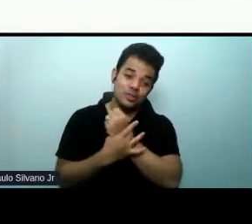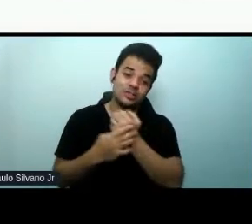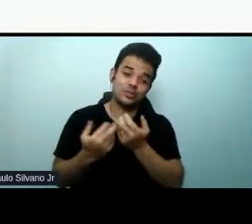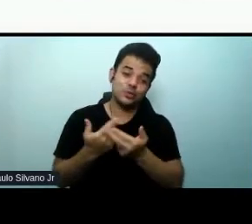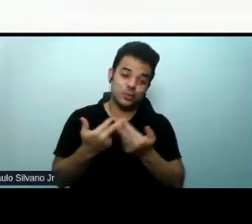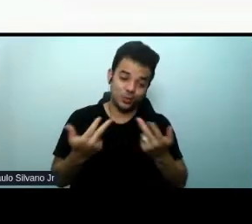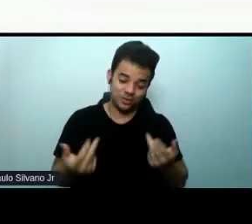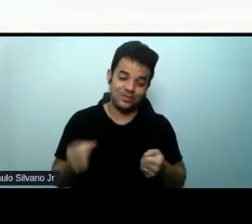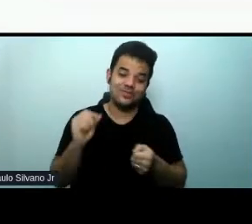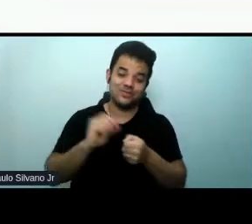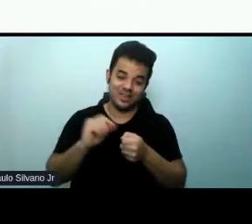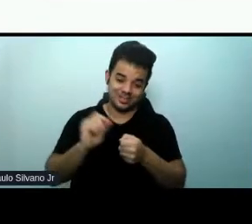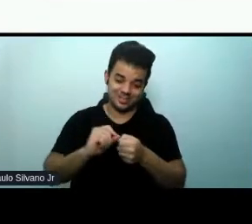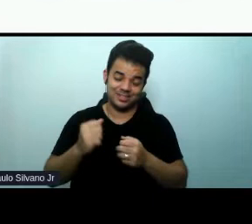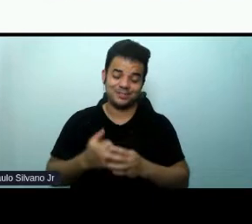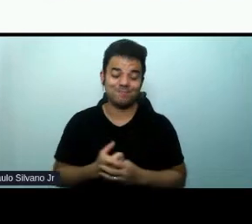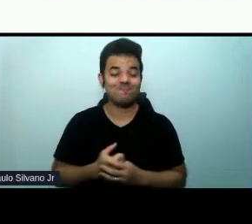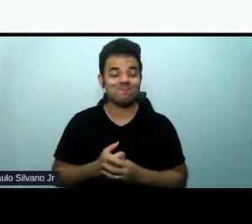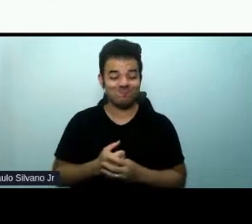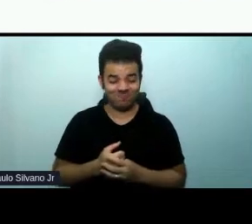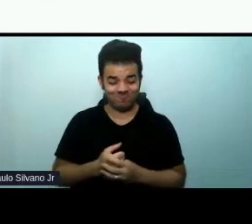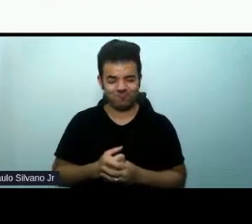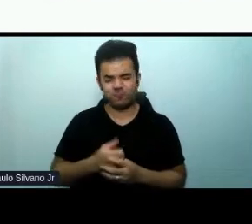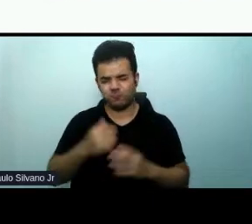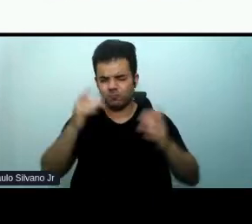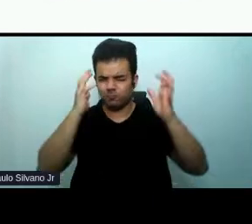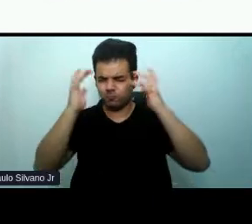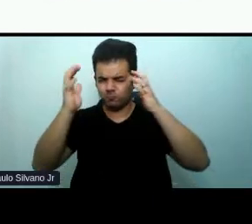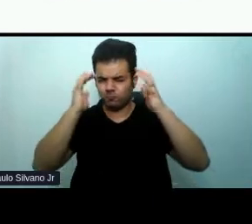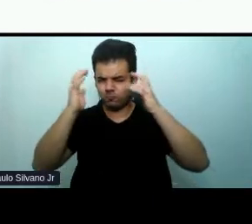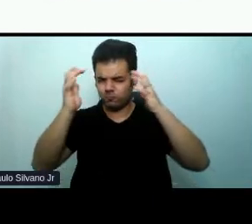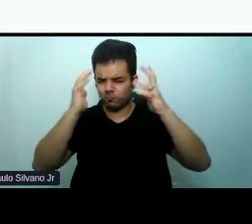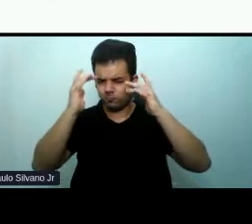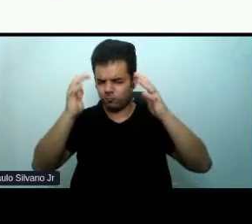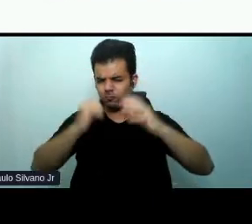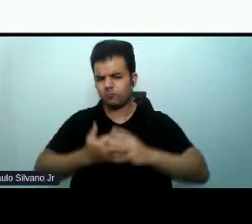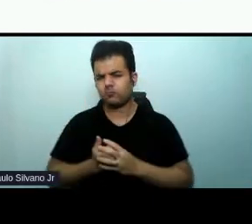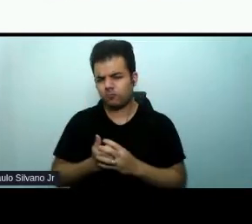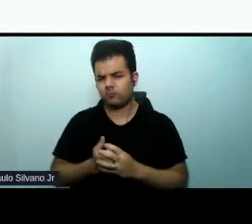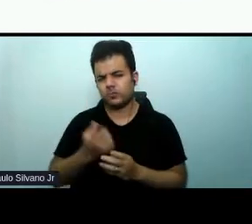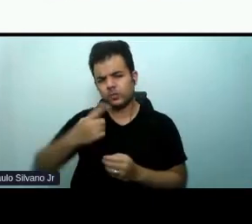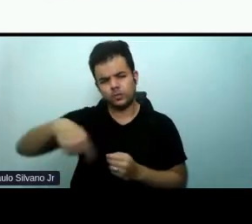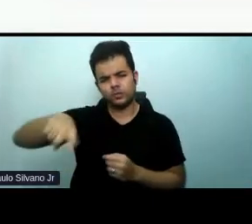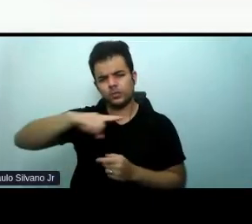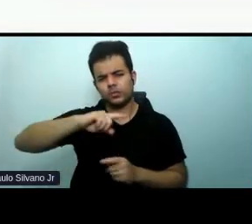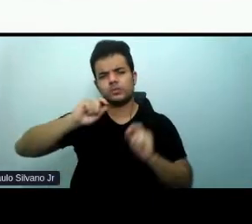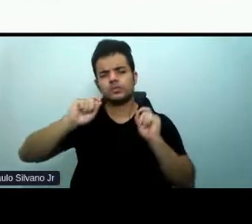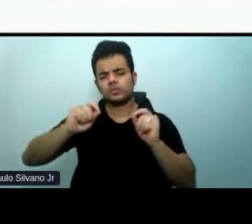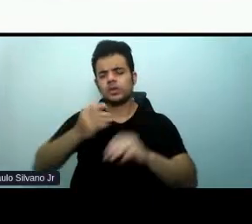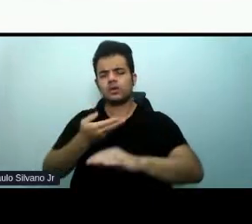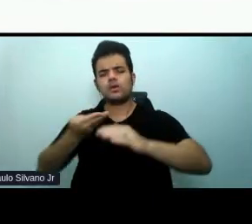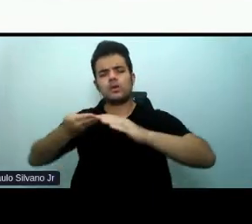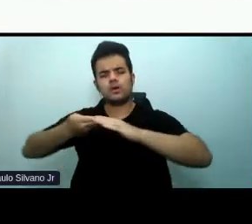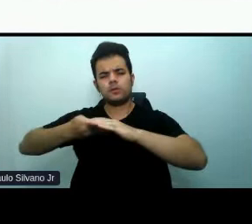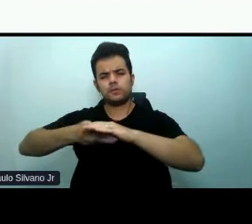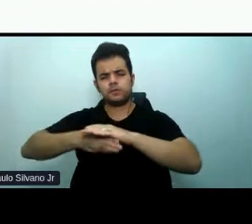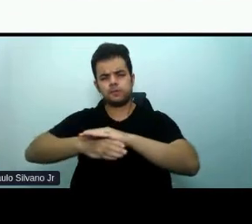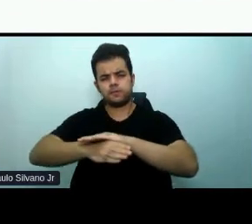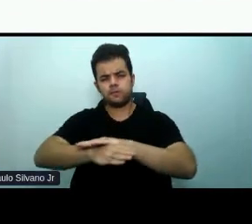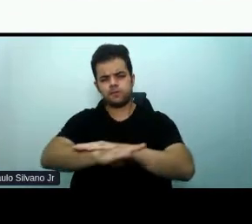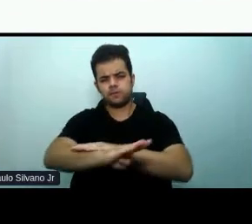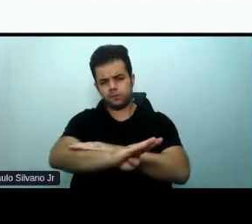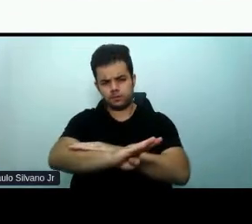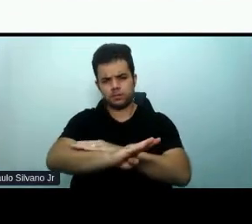coisas. Então, imagine, por exemplo, tem coisas até que a gente já está muito acostumado e nem às